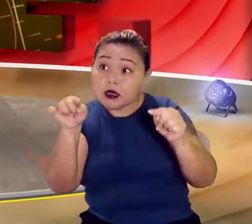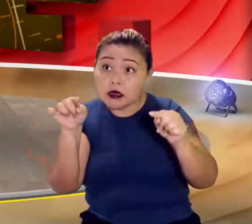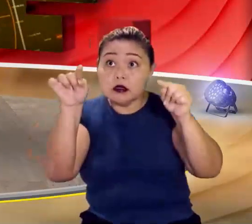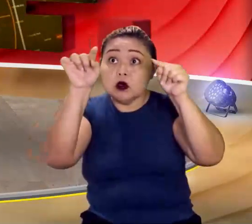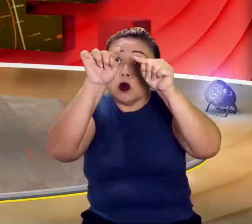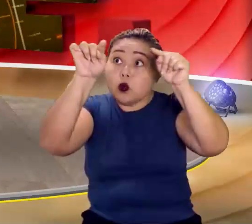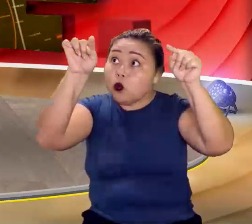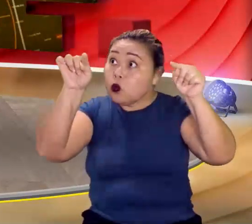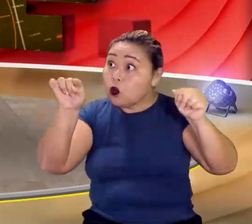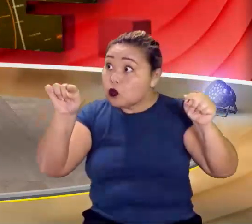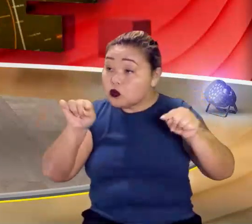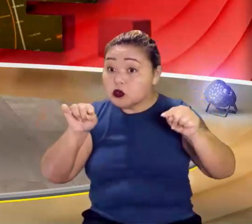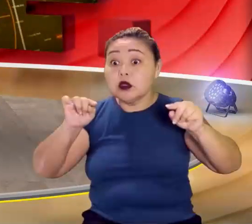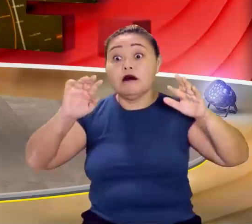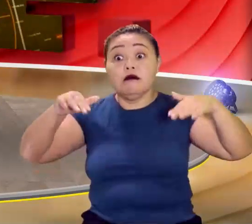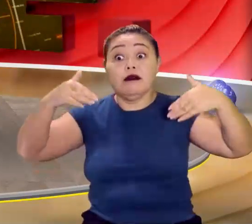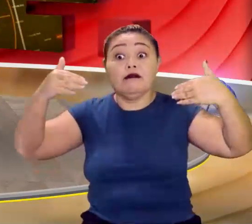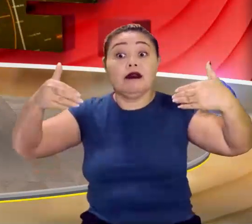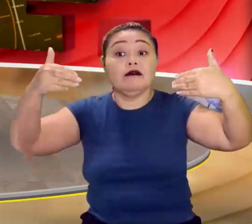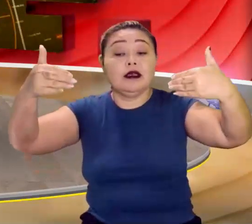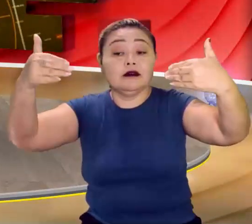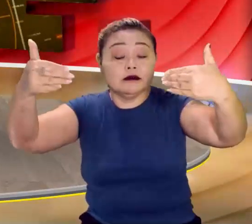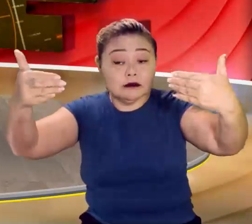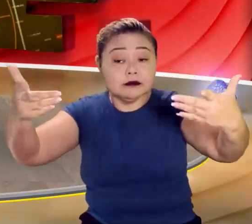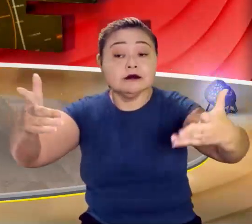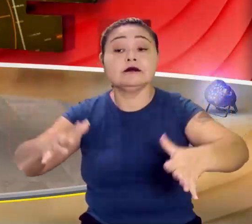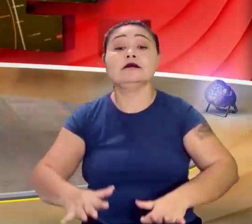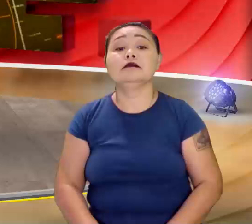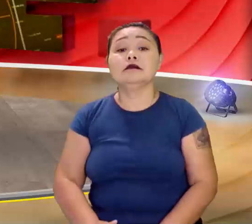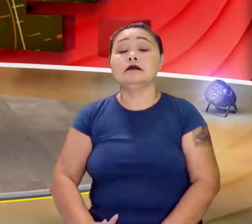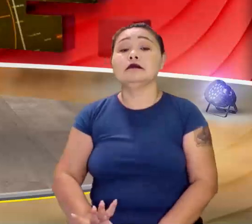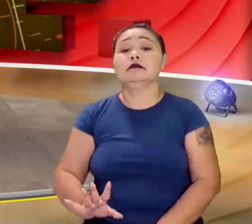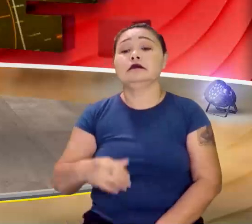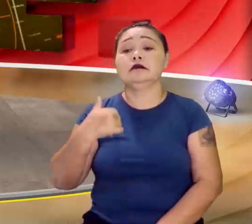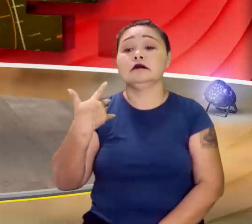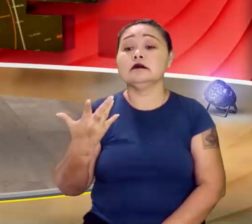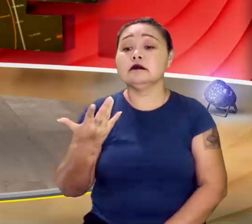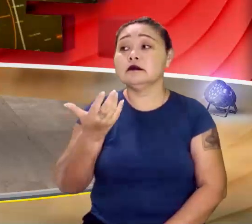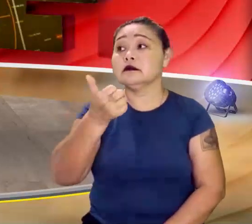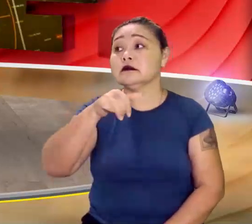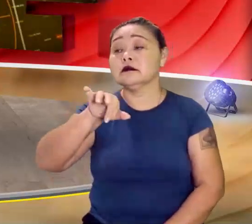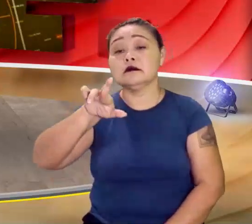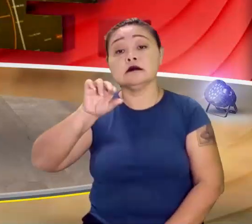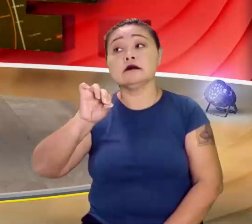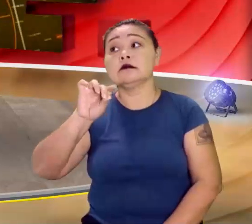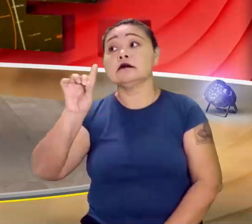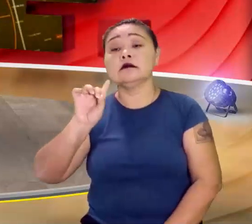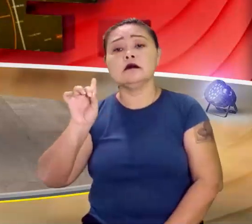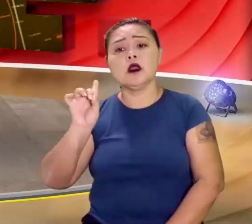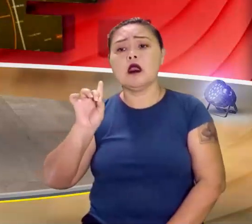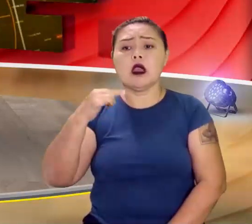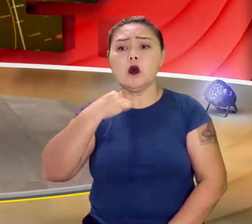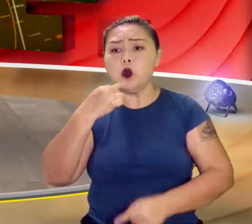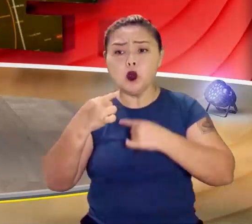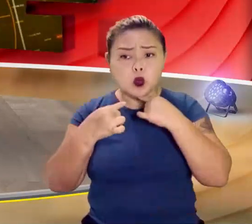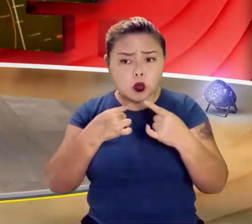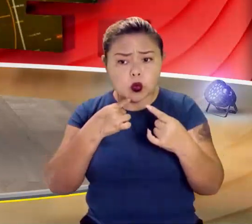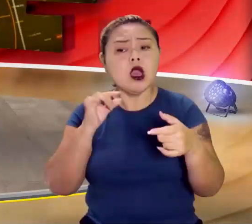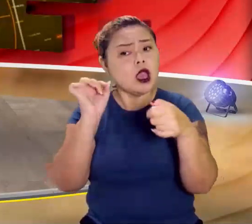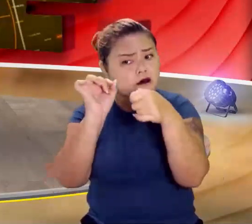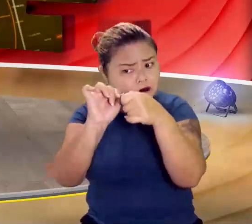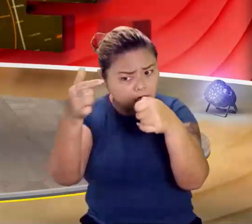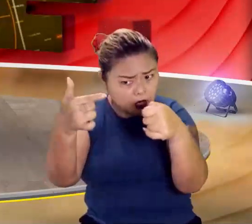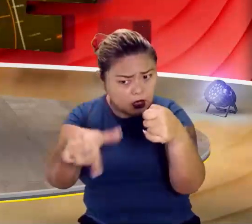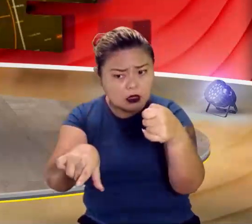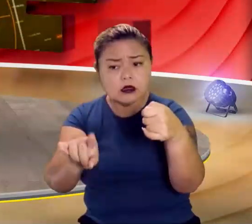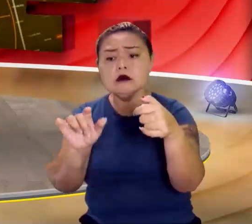vai de boa, na lagoa. Segue o processo, né? E claro, como o professor Maurício disse, não fica com dúvida, refaz. A